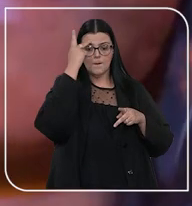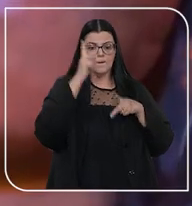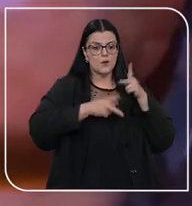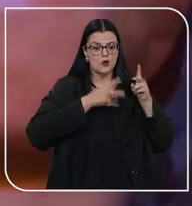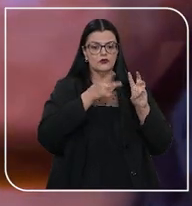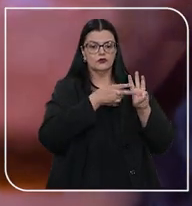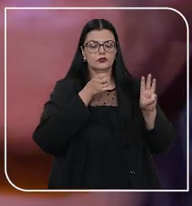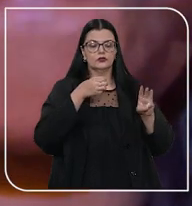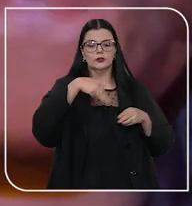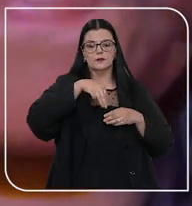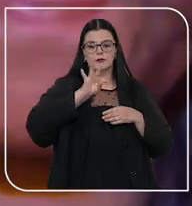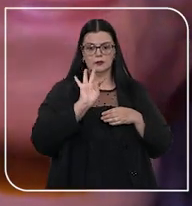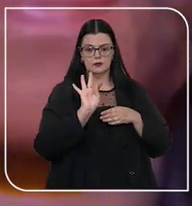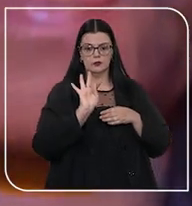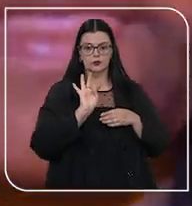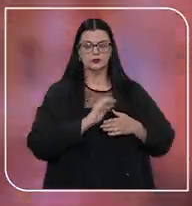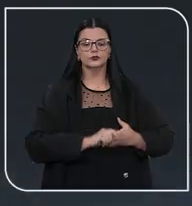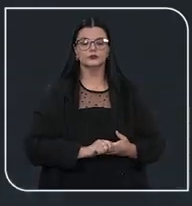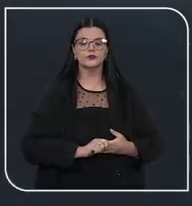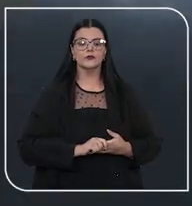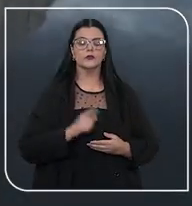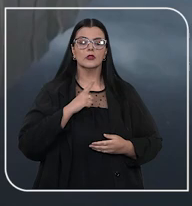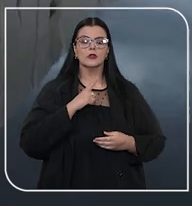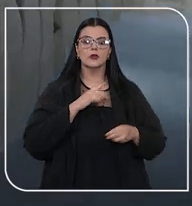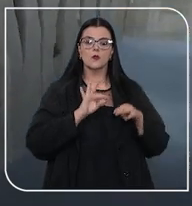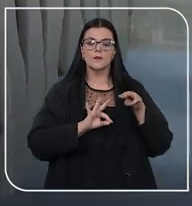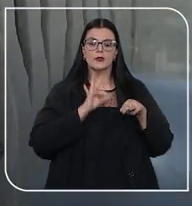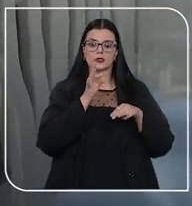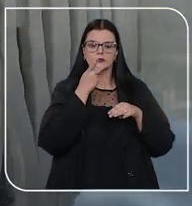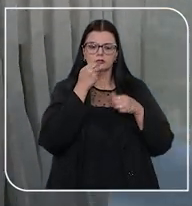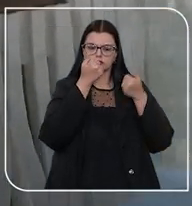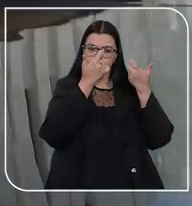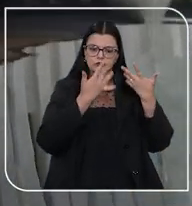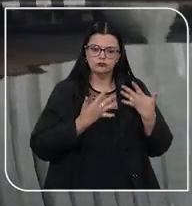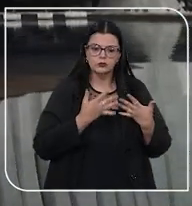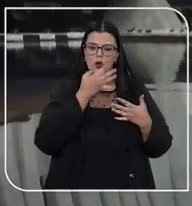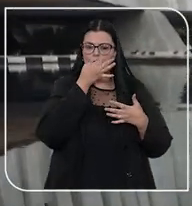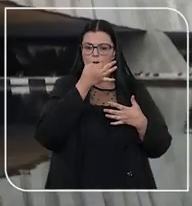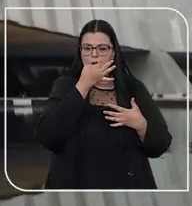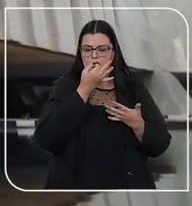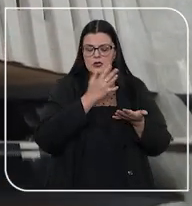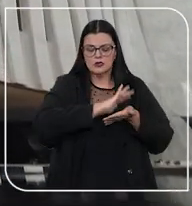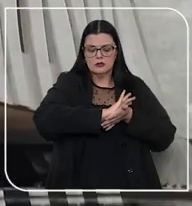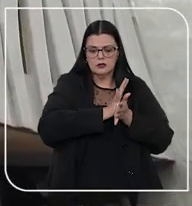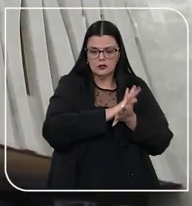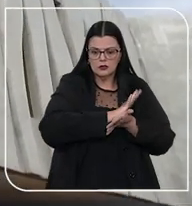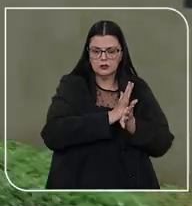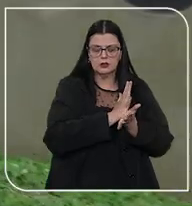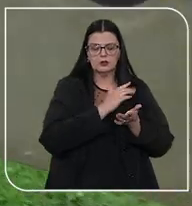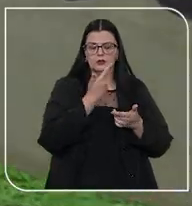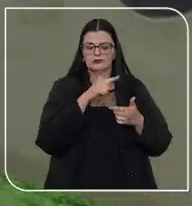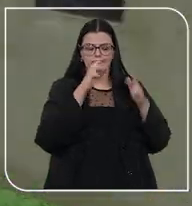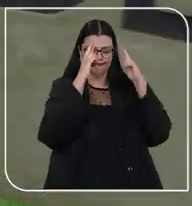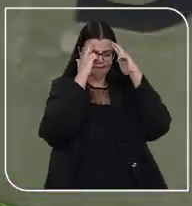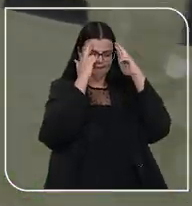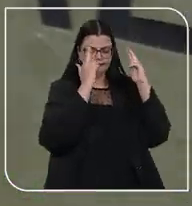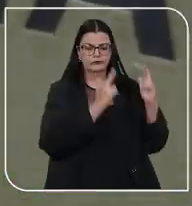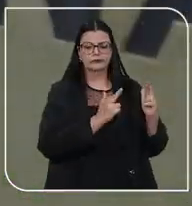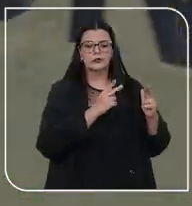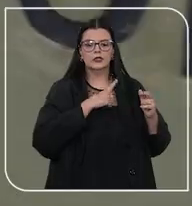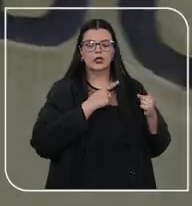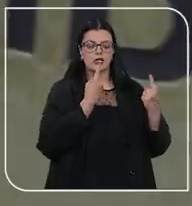povos indígenas de Mato Grosso do Sul. Os ministros consideraram que o texto retratou opiniões preconceituosas e